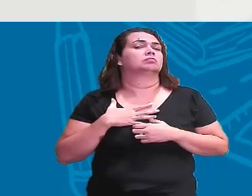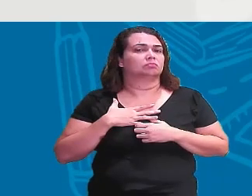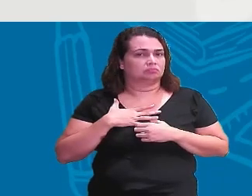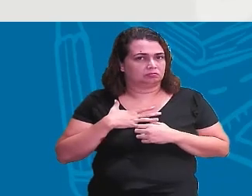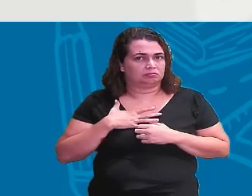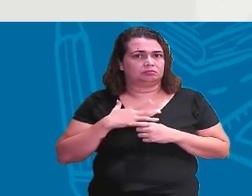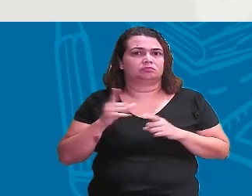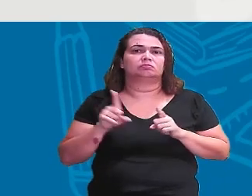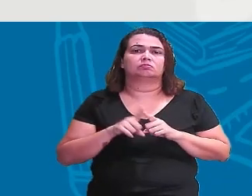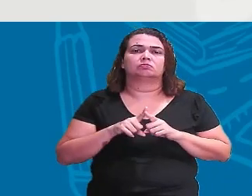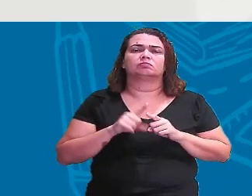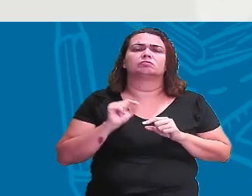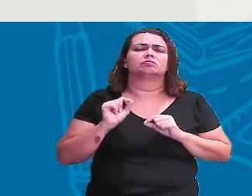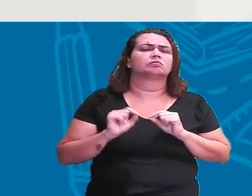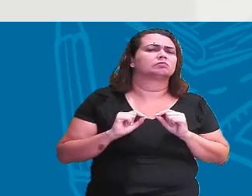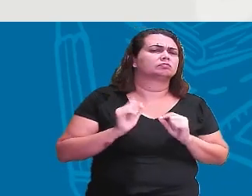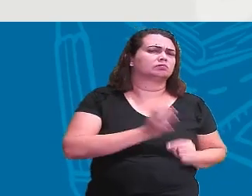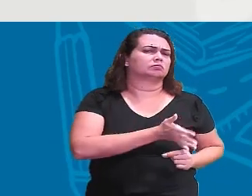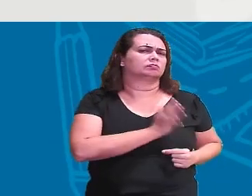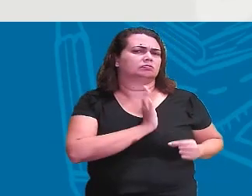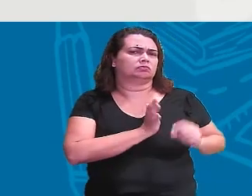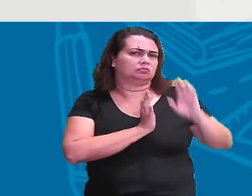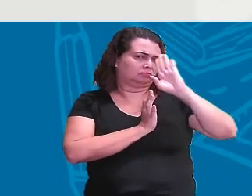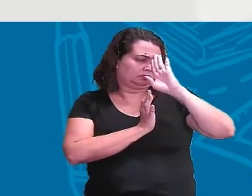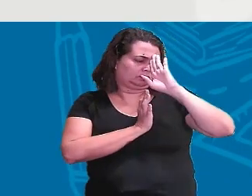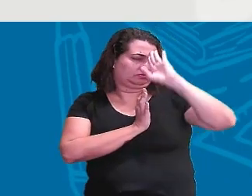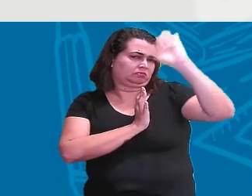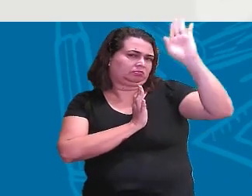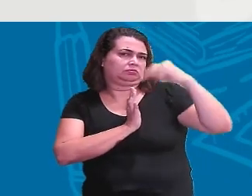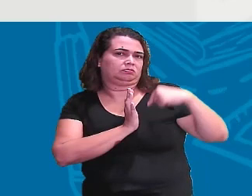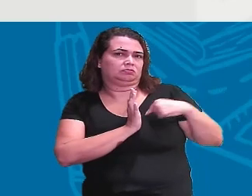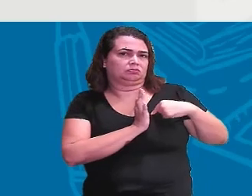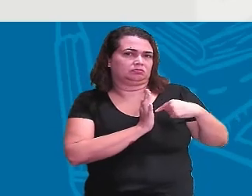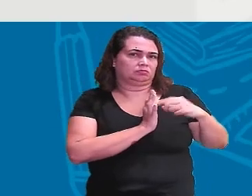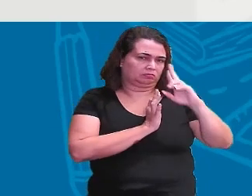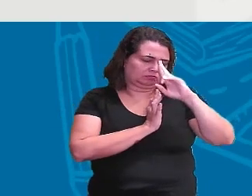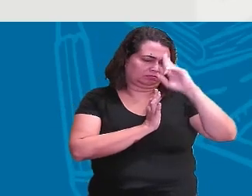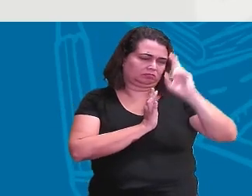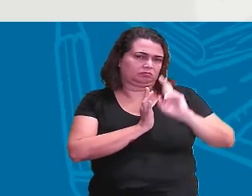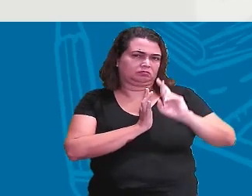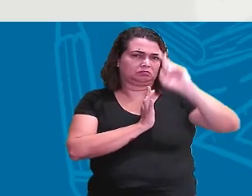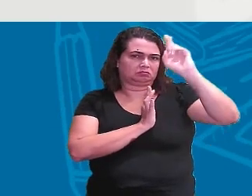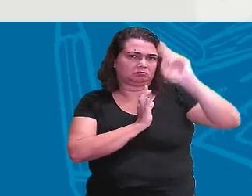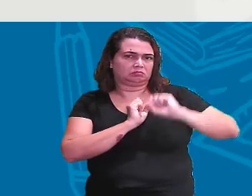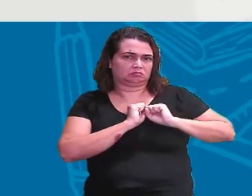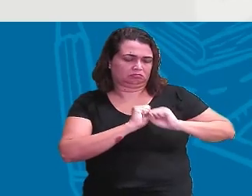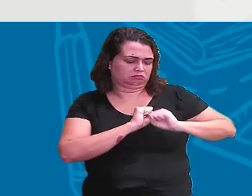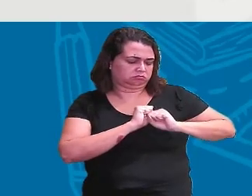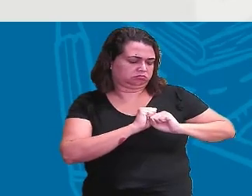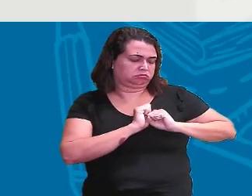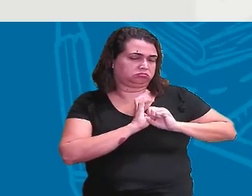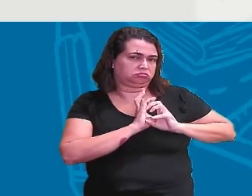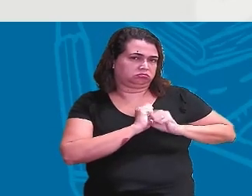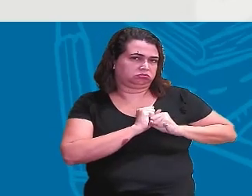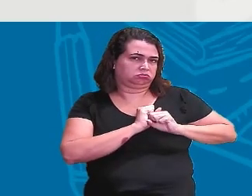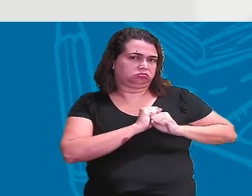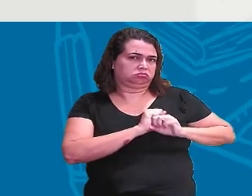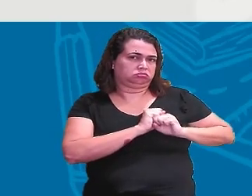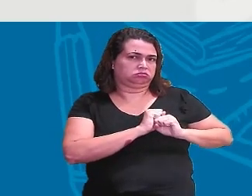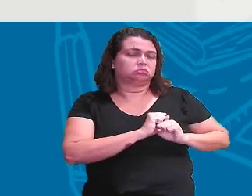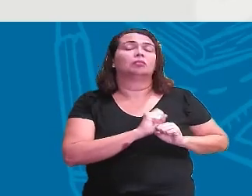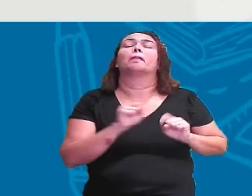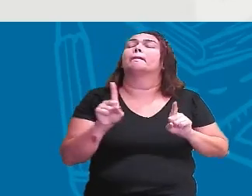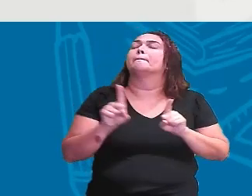Também aprendemos que o nosso coração é o principal órgão desse sistema circulatório. Também aprendemos que